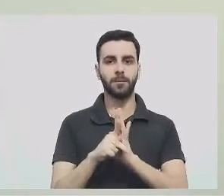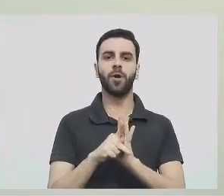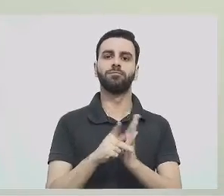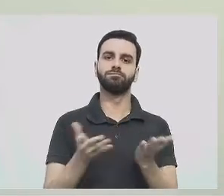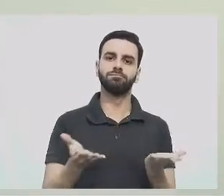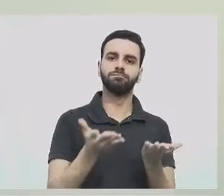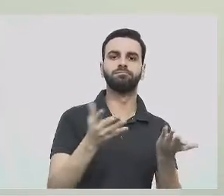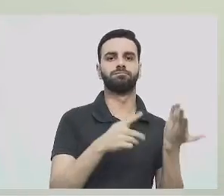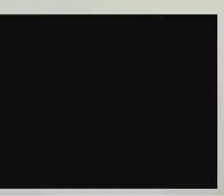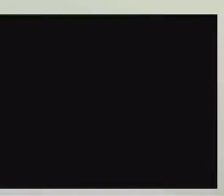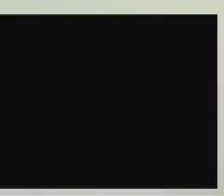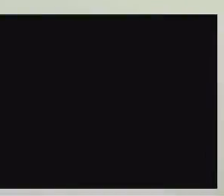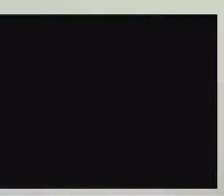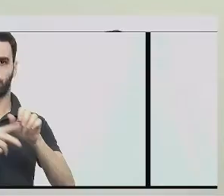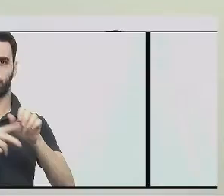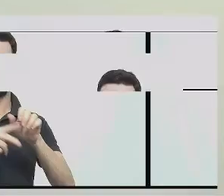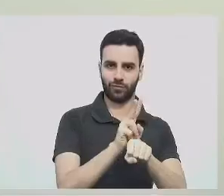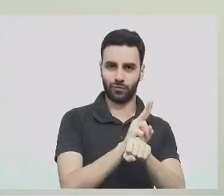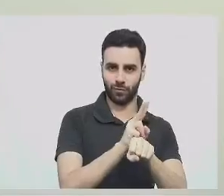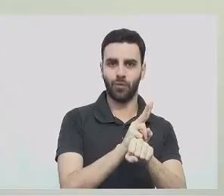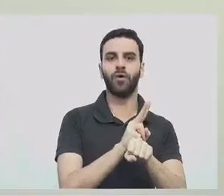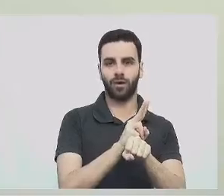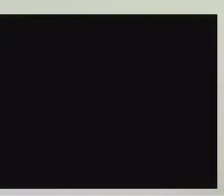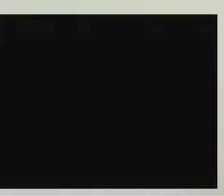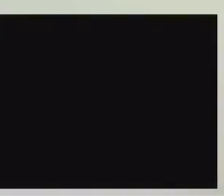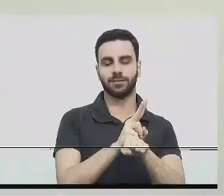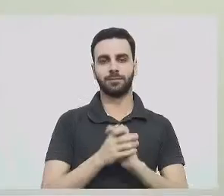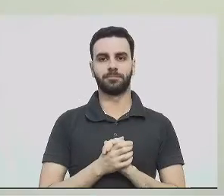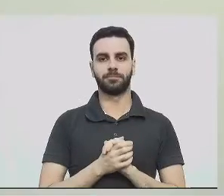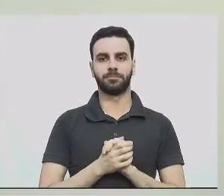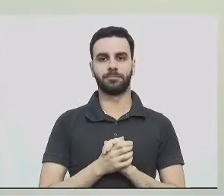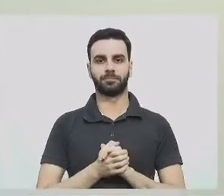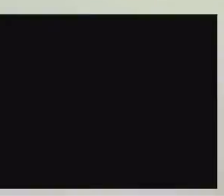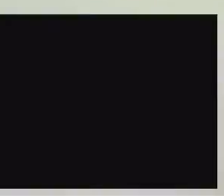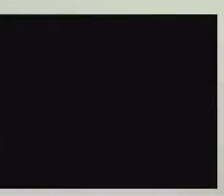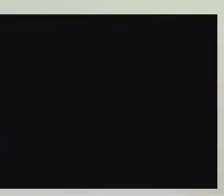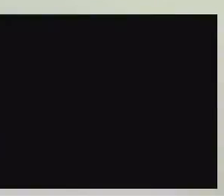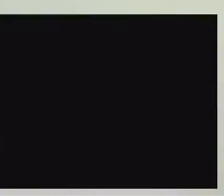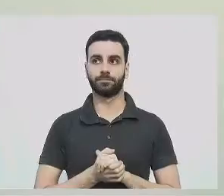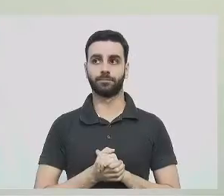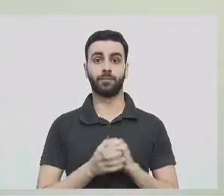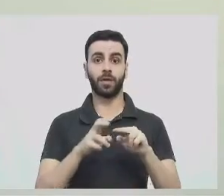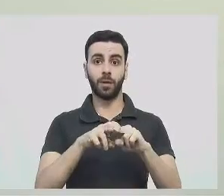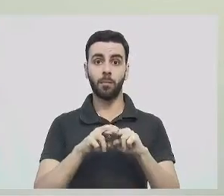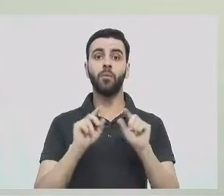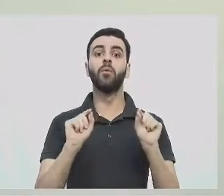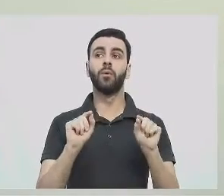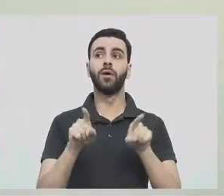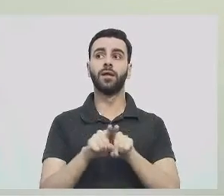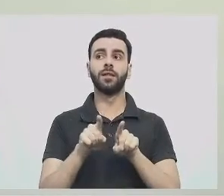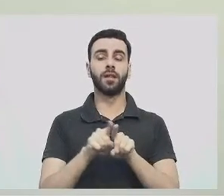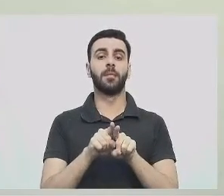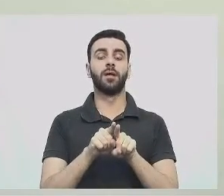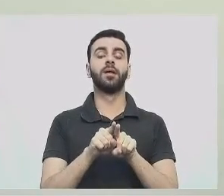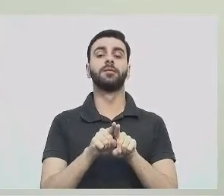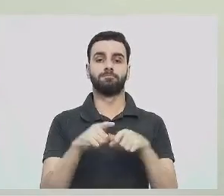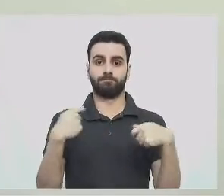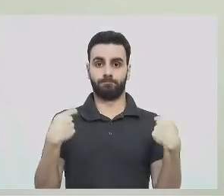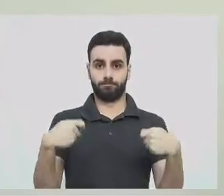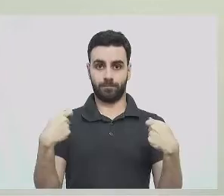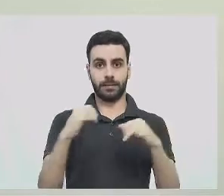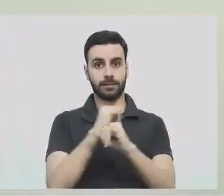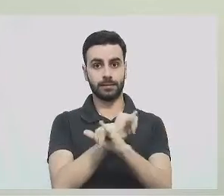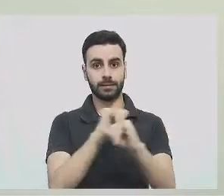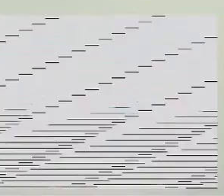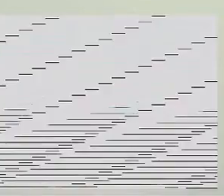contribuição social para com a nossa cidade e nossa região. E, nesse contexto, a gente também não pode deixar de